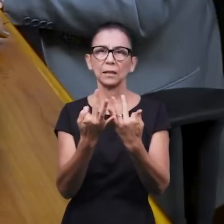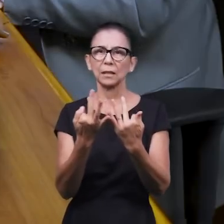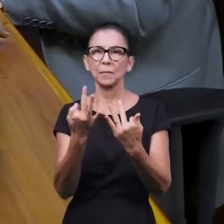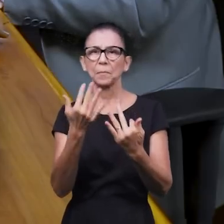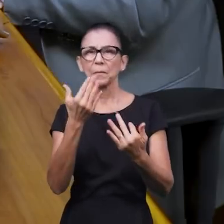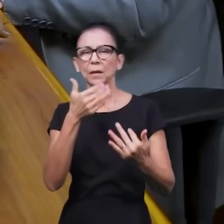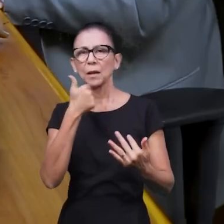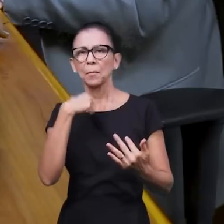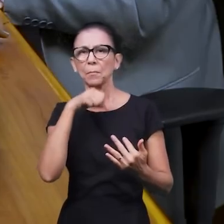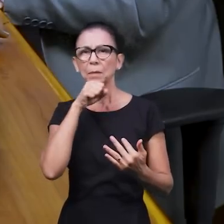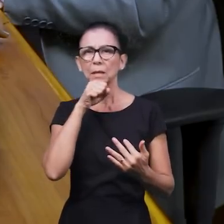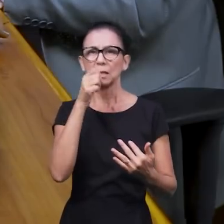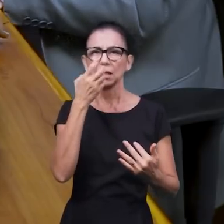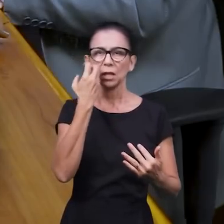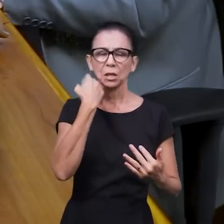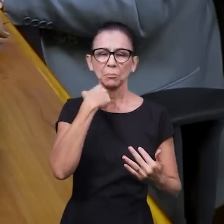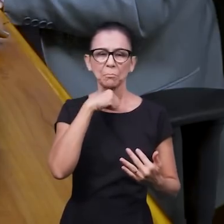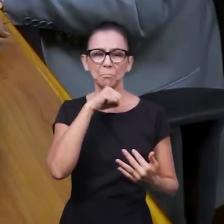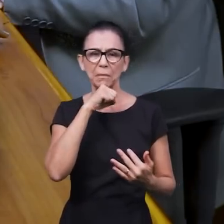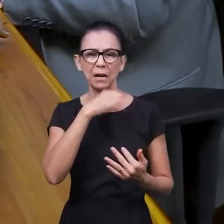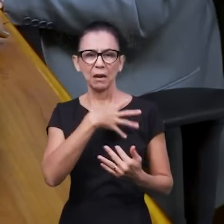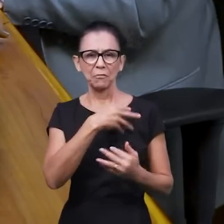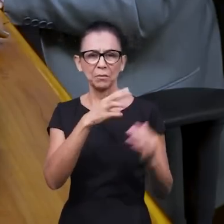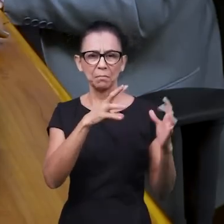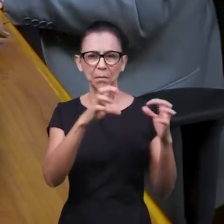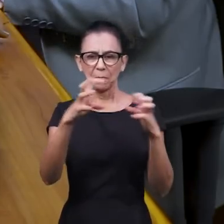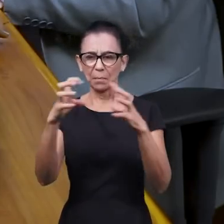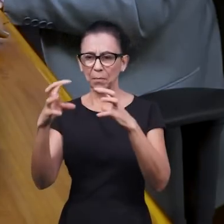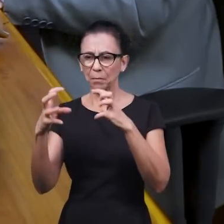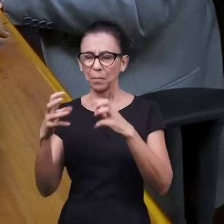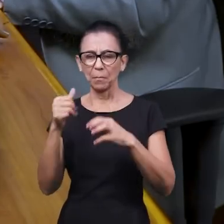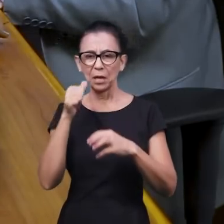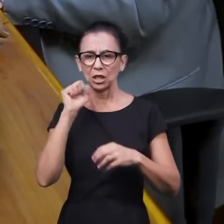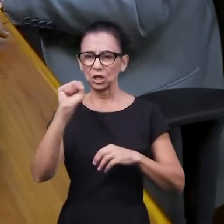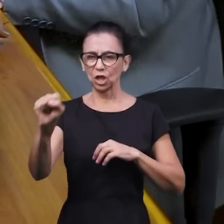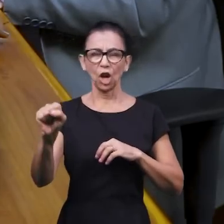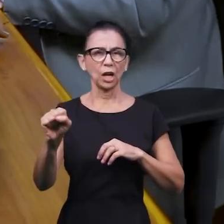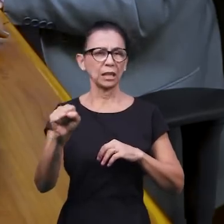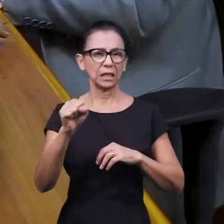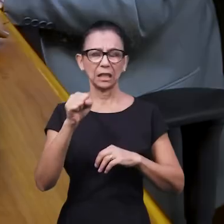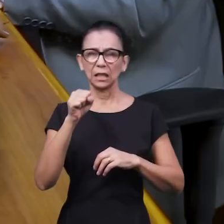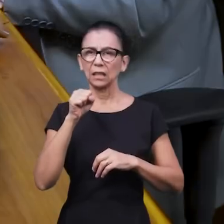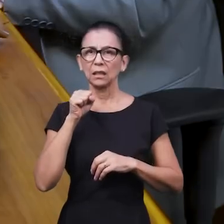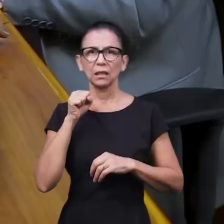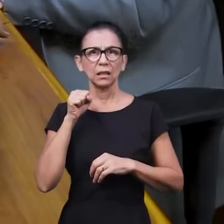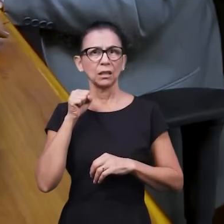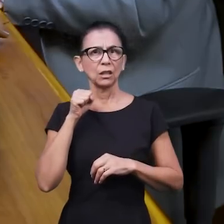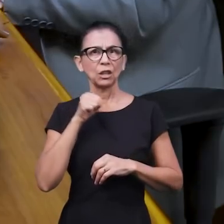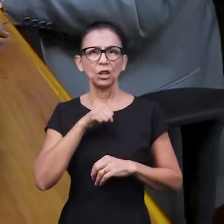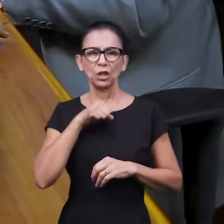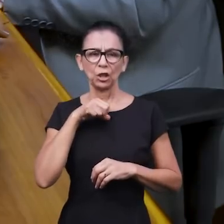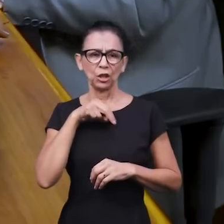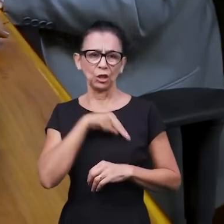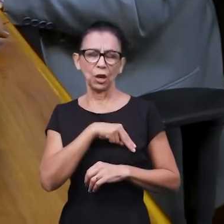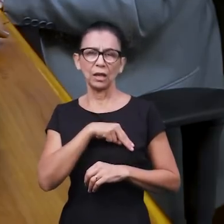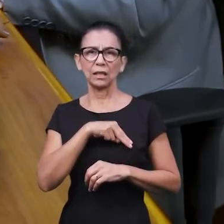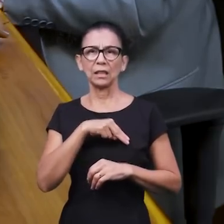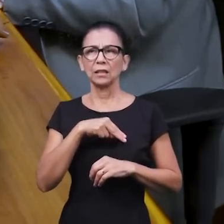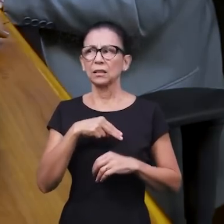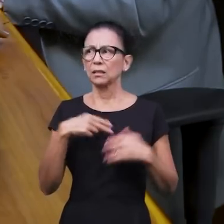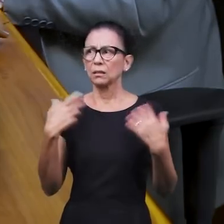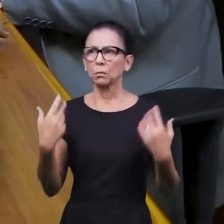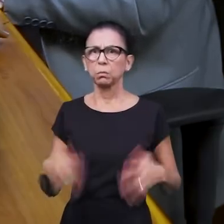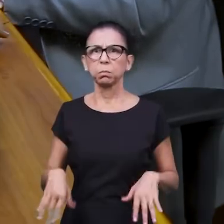filho contra o pai, a mãe contra a filha contra a mãe, a sogra contra a nora contra a sogra, só não falou de genro